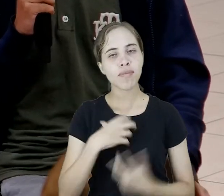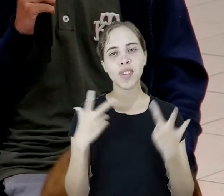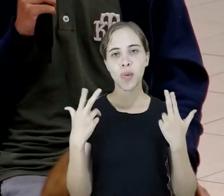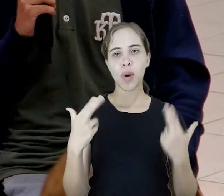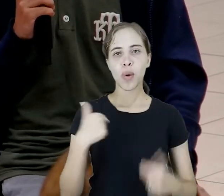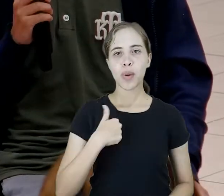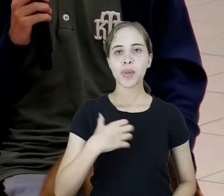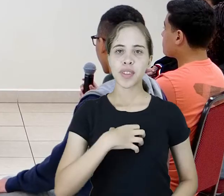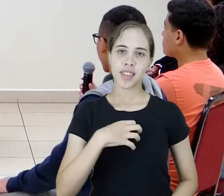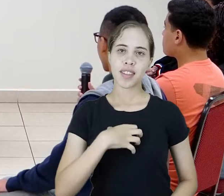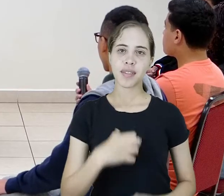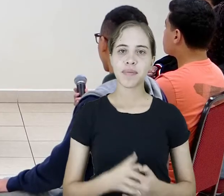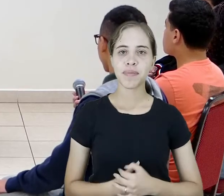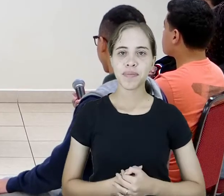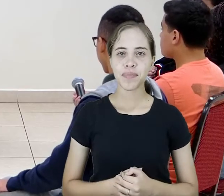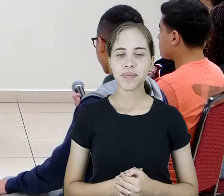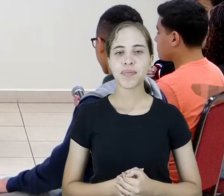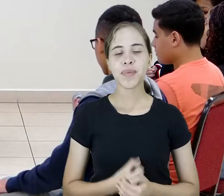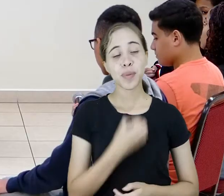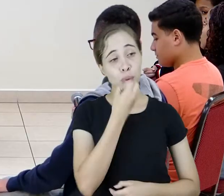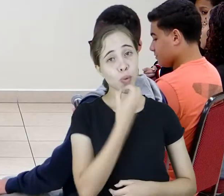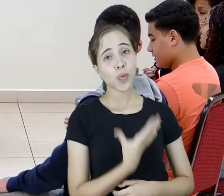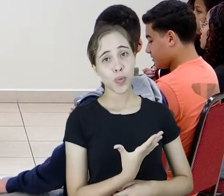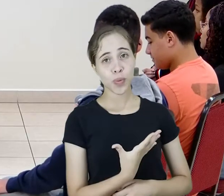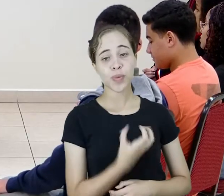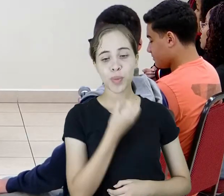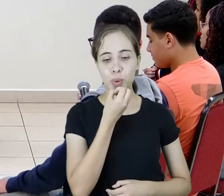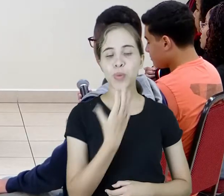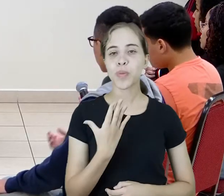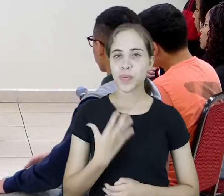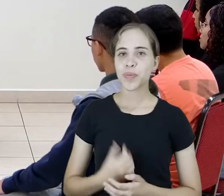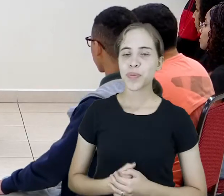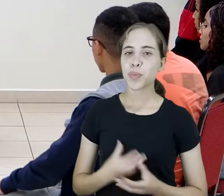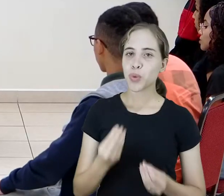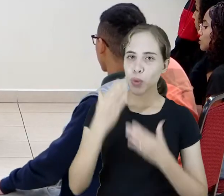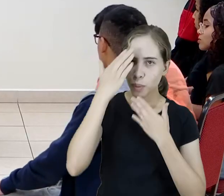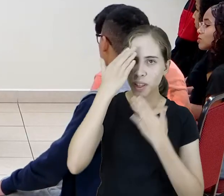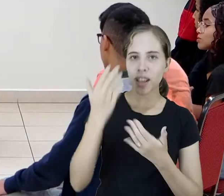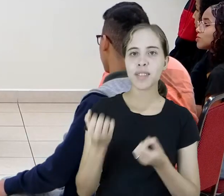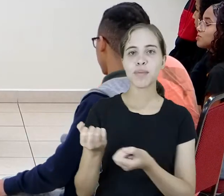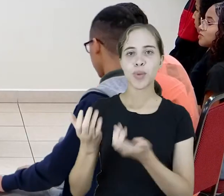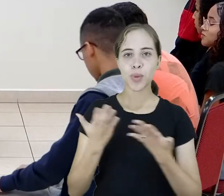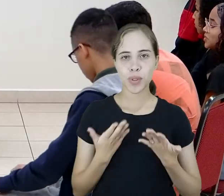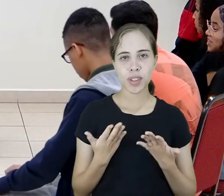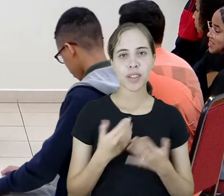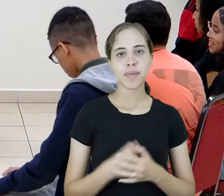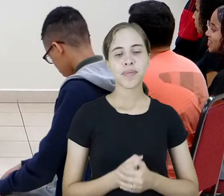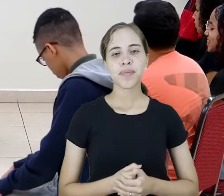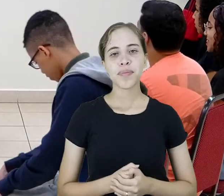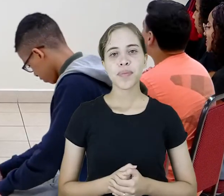sentimento. Que bom, que bom. Muito obrigado por compartilhar isso.